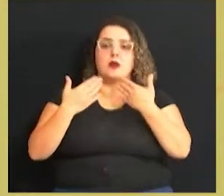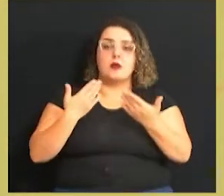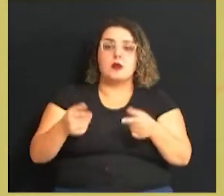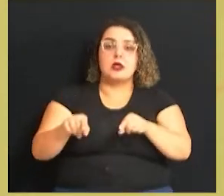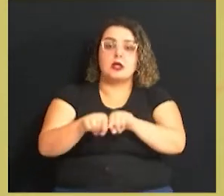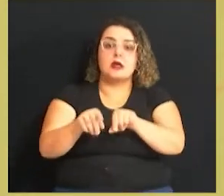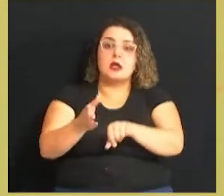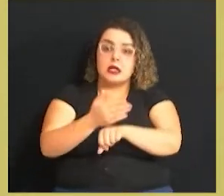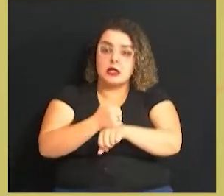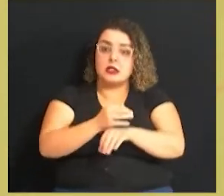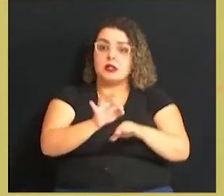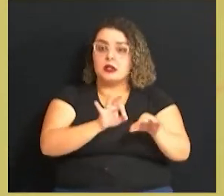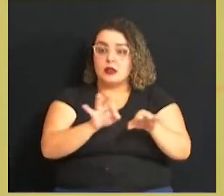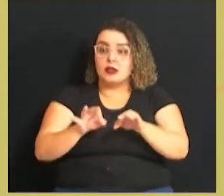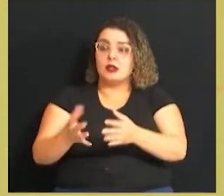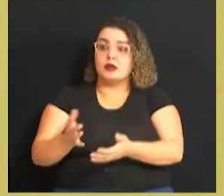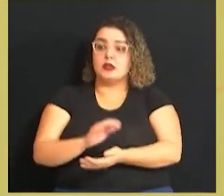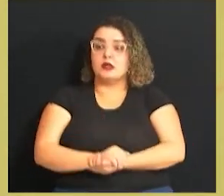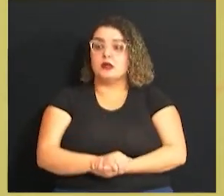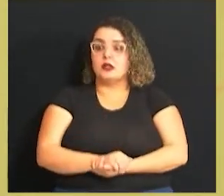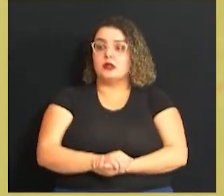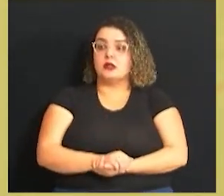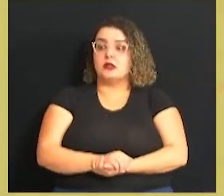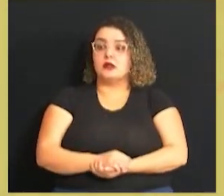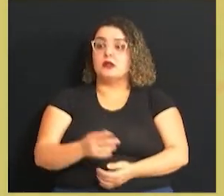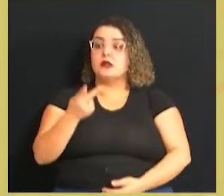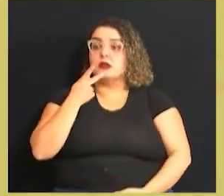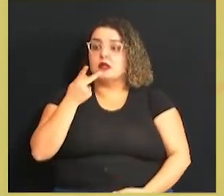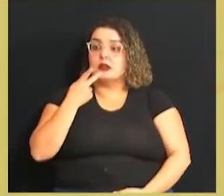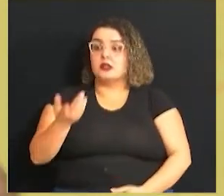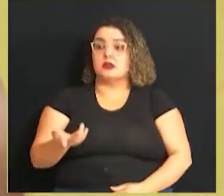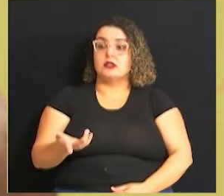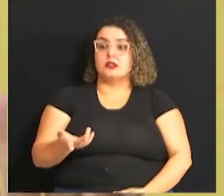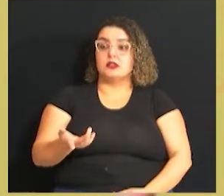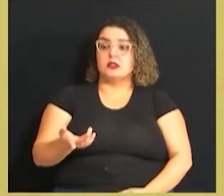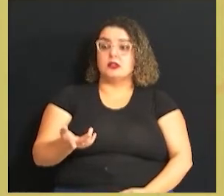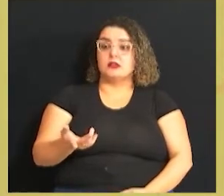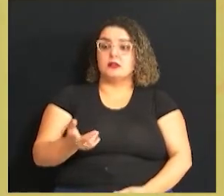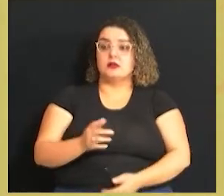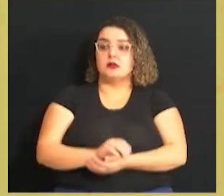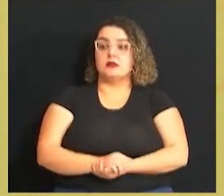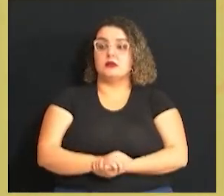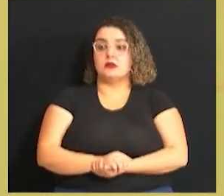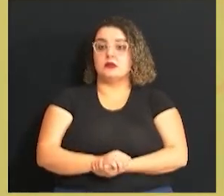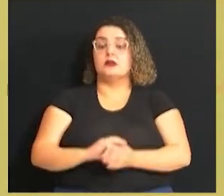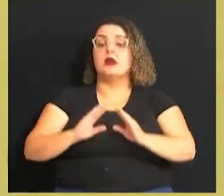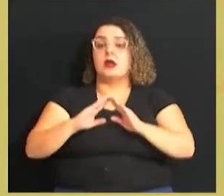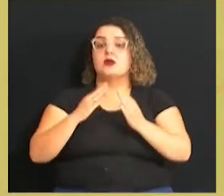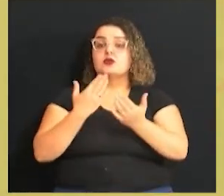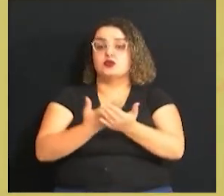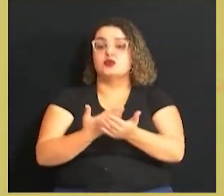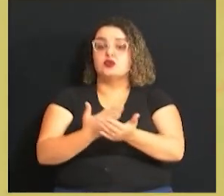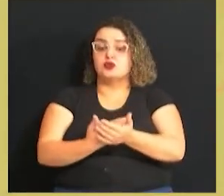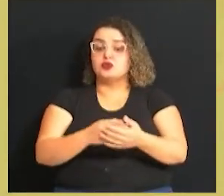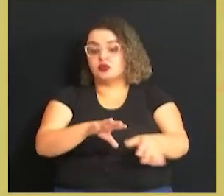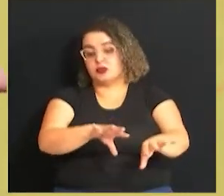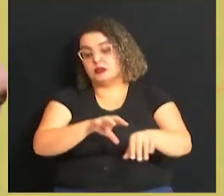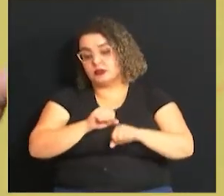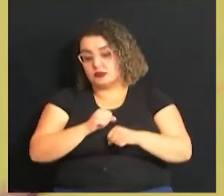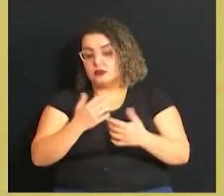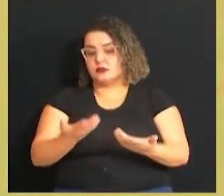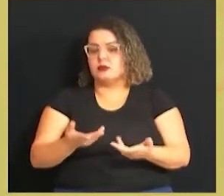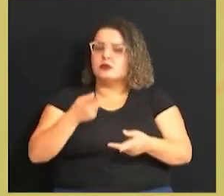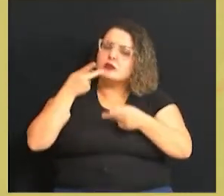A gente estava conversando, inclusive, antes do início do quadro, né? E você disse que está, não é? Que as escolas